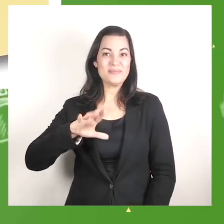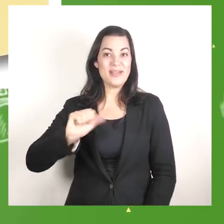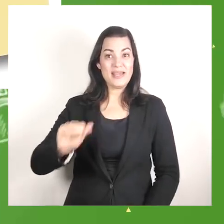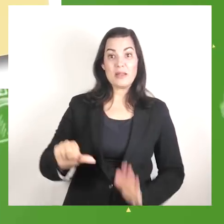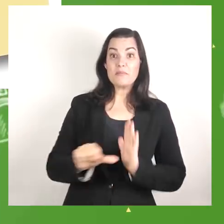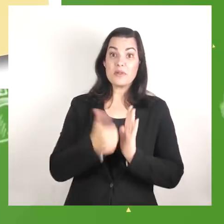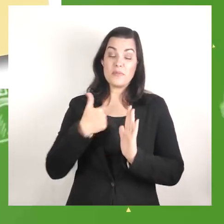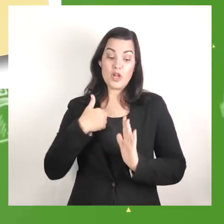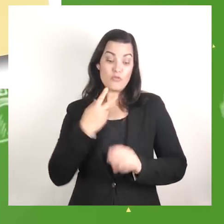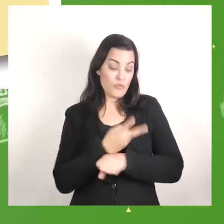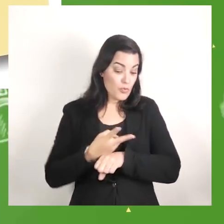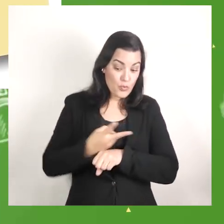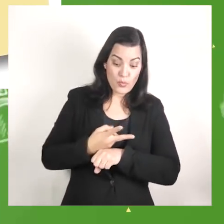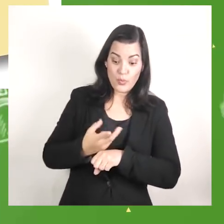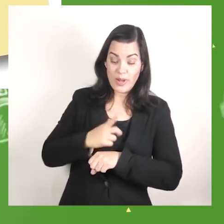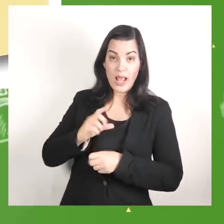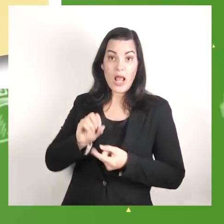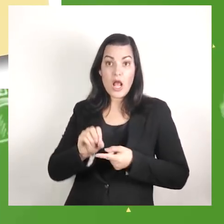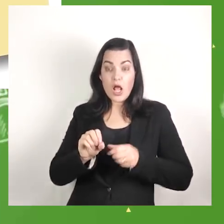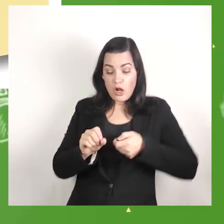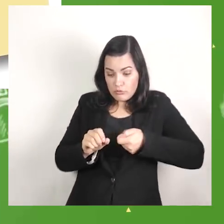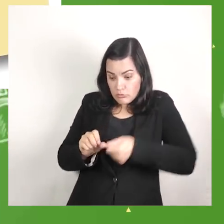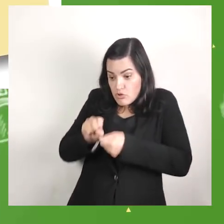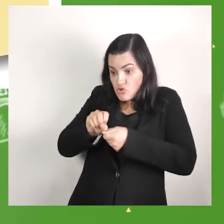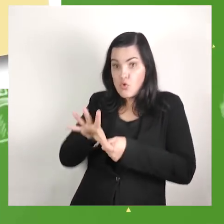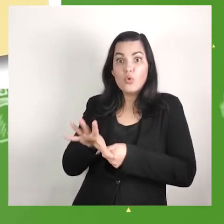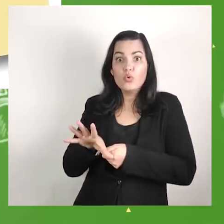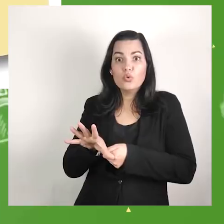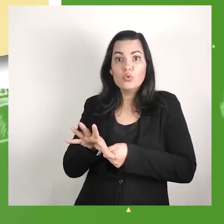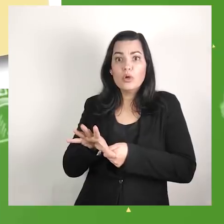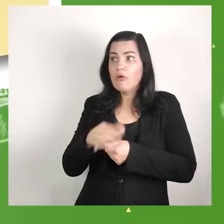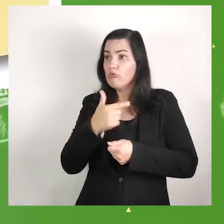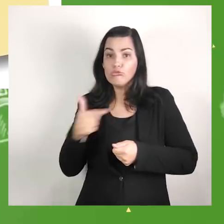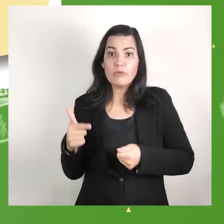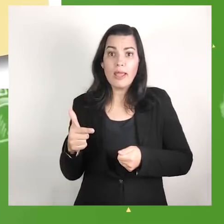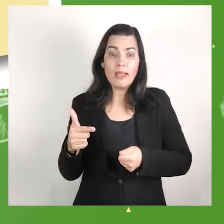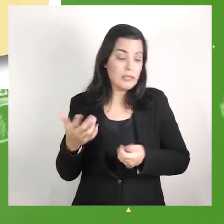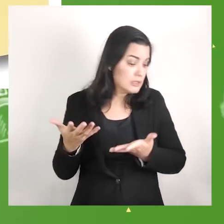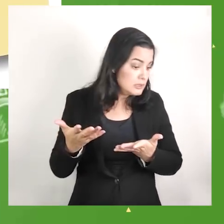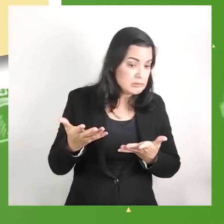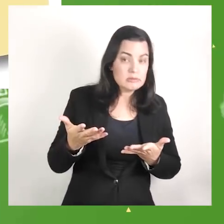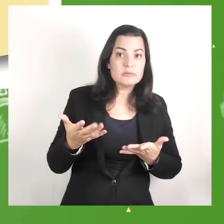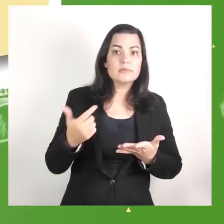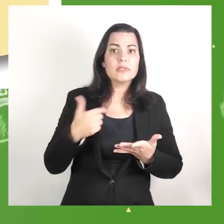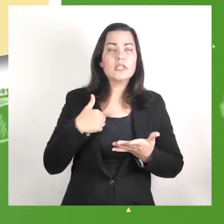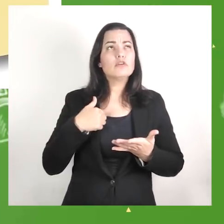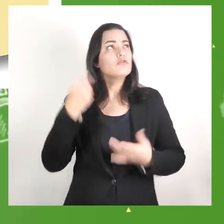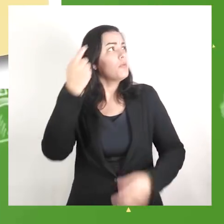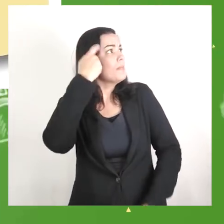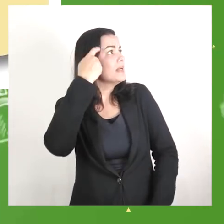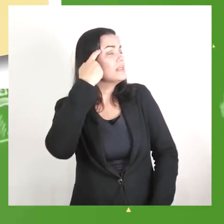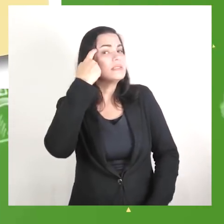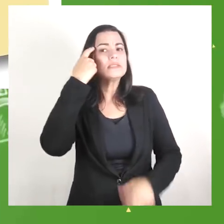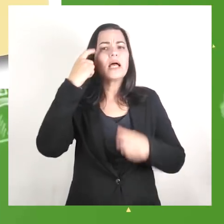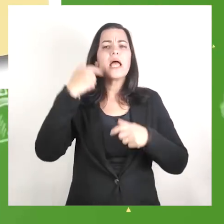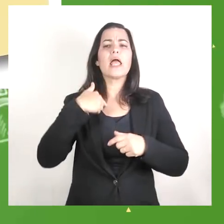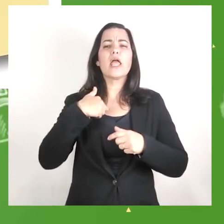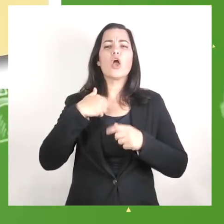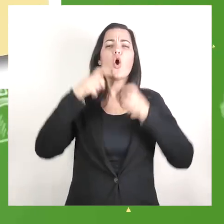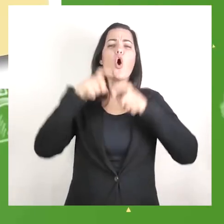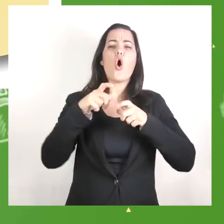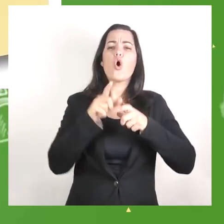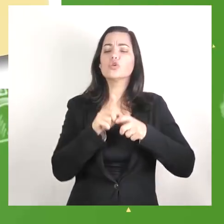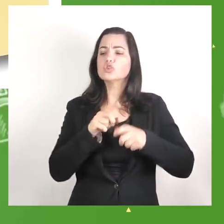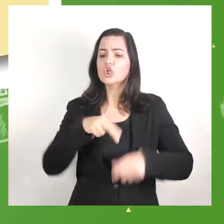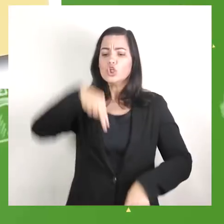iria ver se eu tinha uma lanterna. Se eu não tivesse a lanterna, eu iria ver de onde eu vim. Se era do norte,